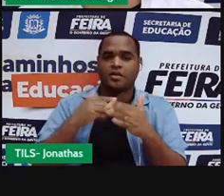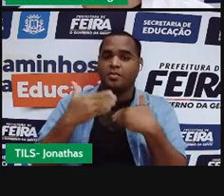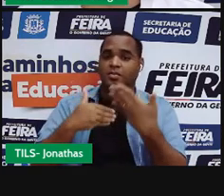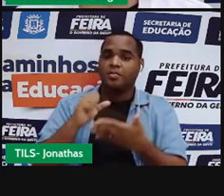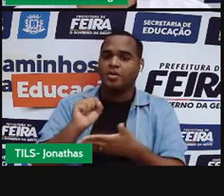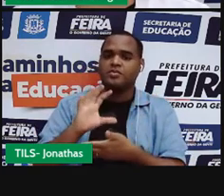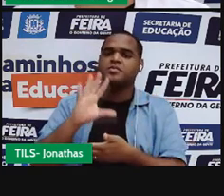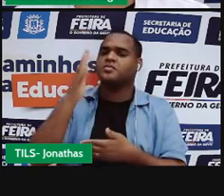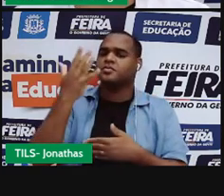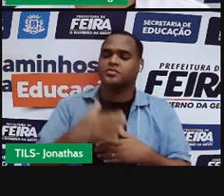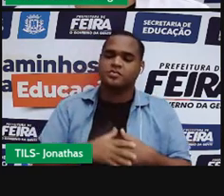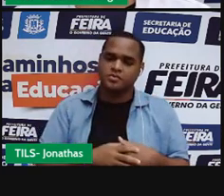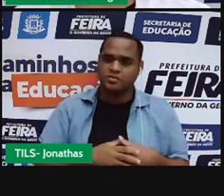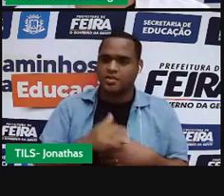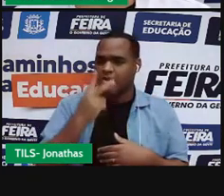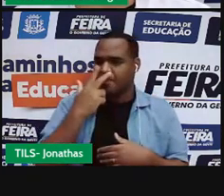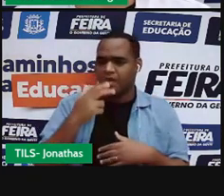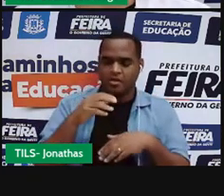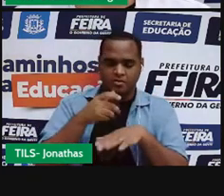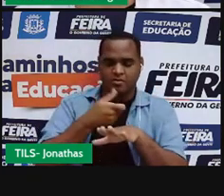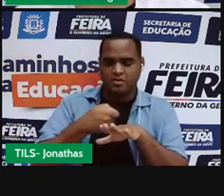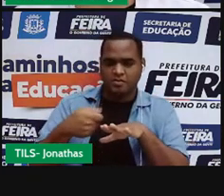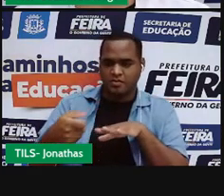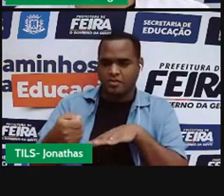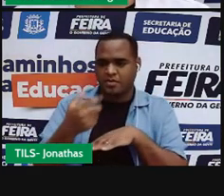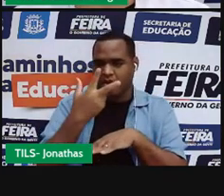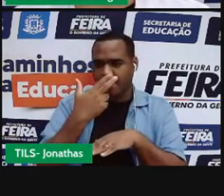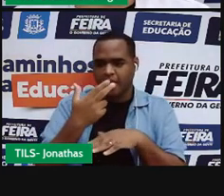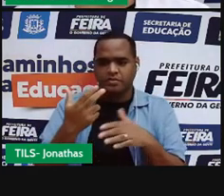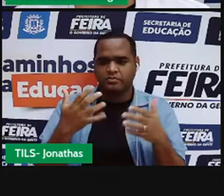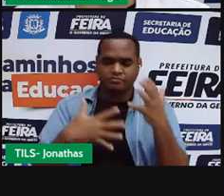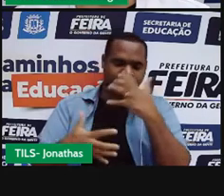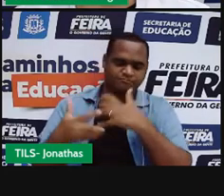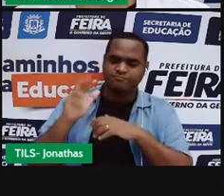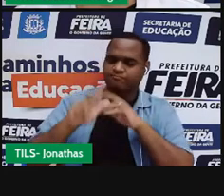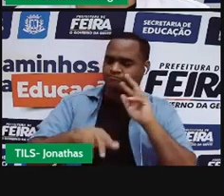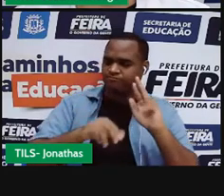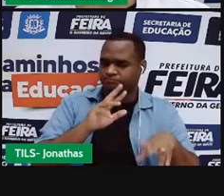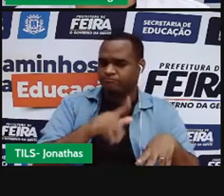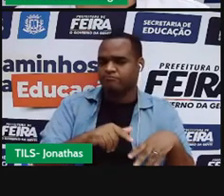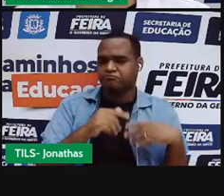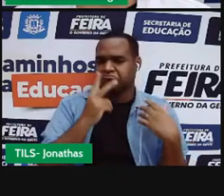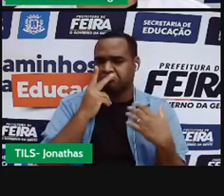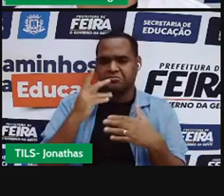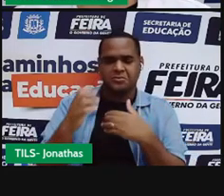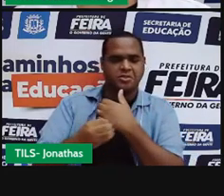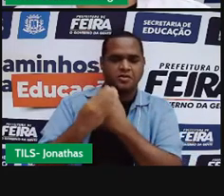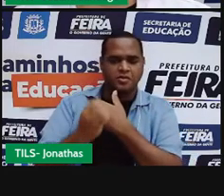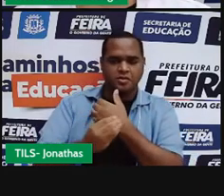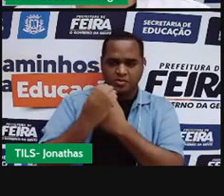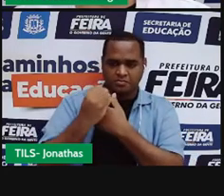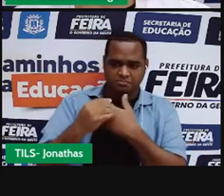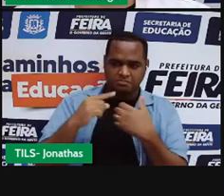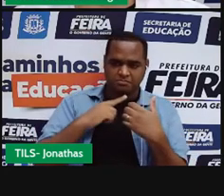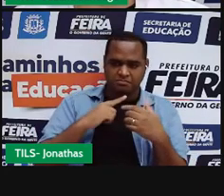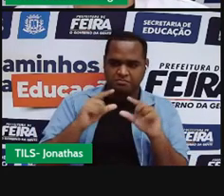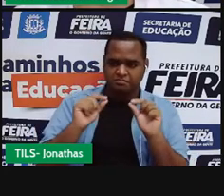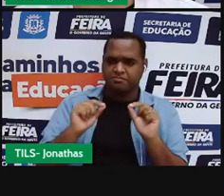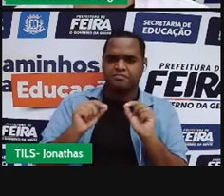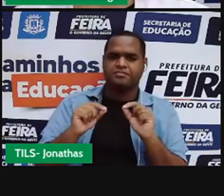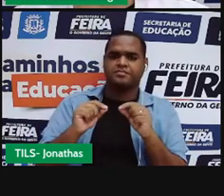a gente falou sobre desinformação, a gente fez essa diferença aí do que é fake news, o que é desinformação, a gente trouxe